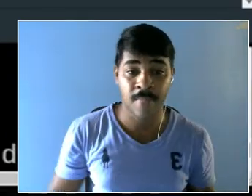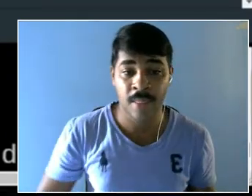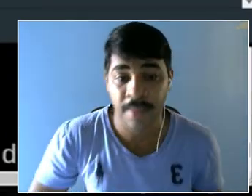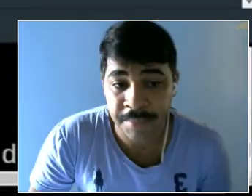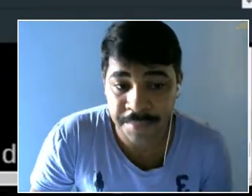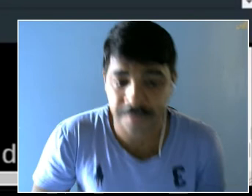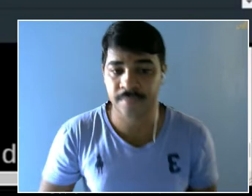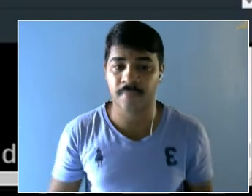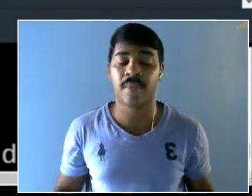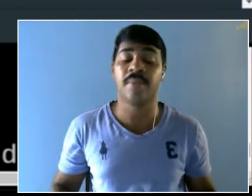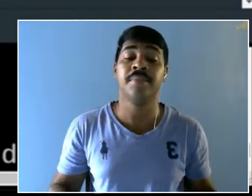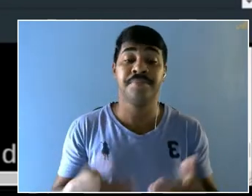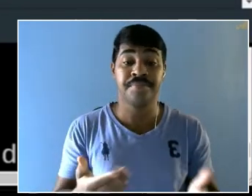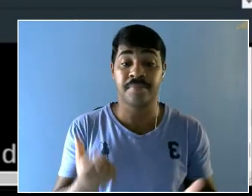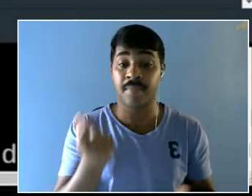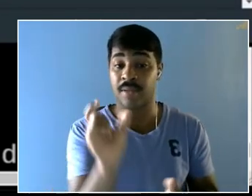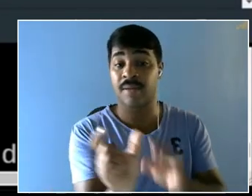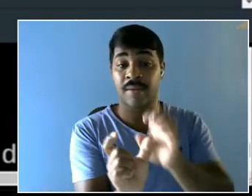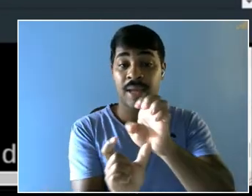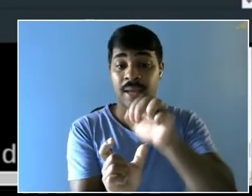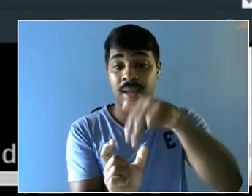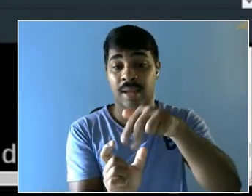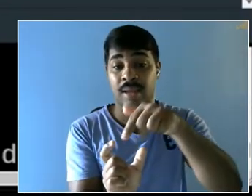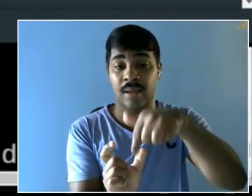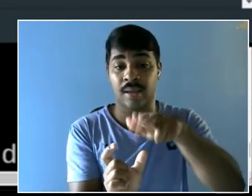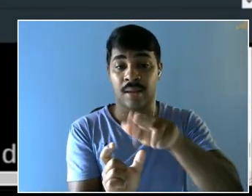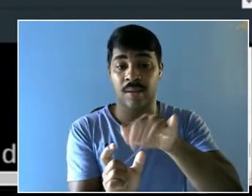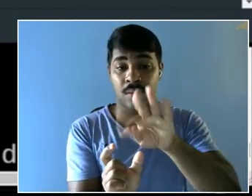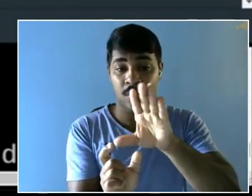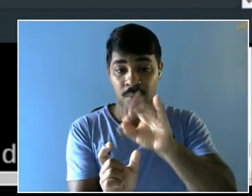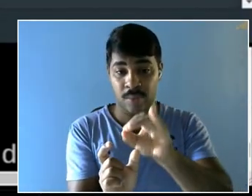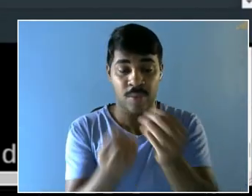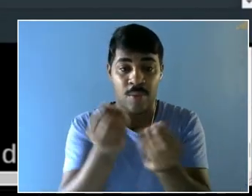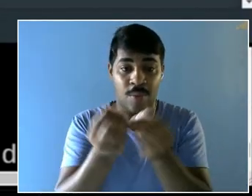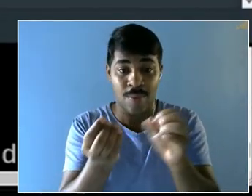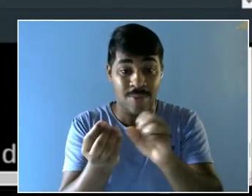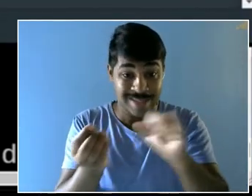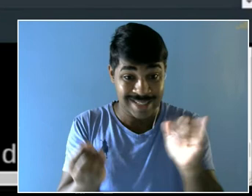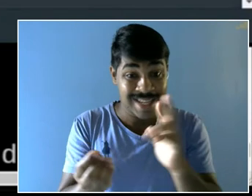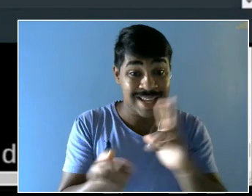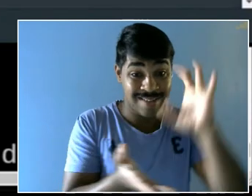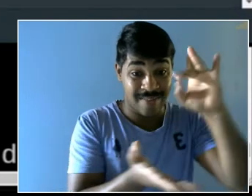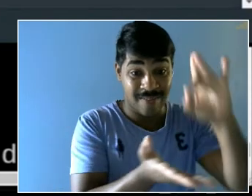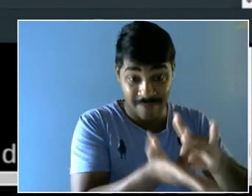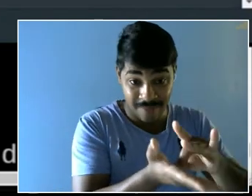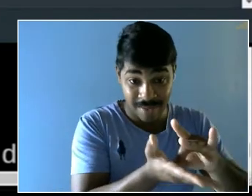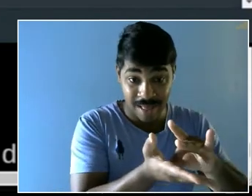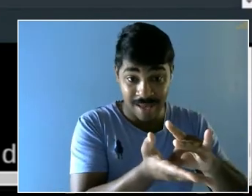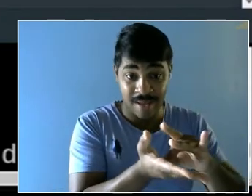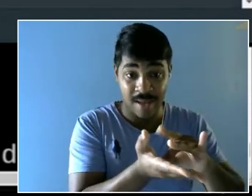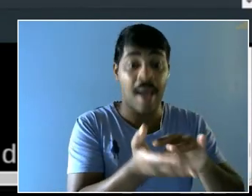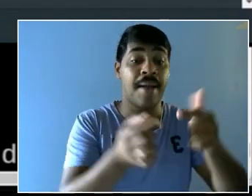teste. E enquanto o teste for verdadeiro, ele executa o que está aqui dentro. Se o teste der falso, ele para. Só que